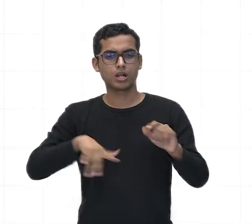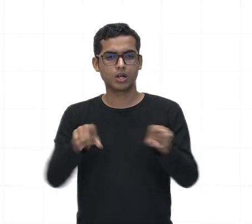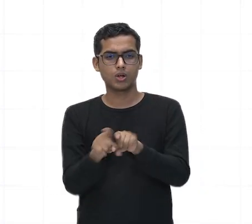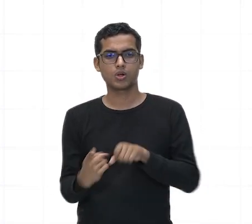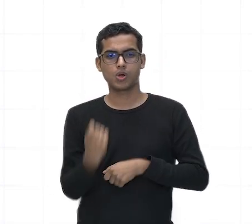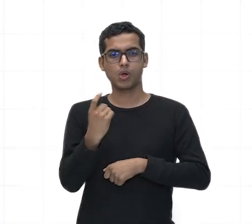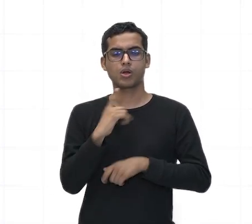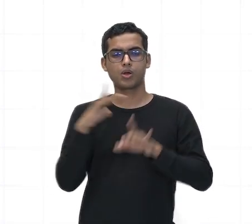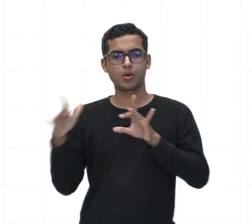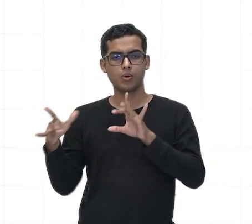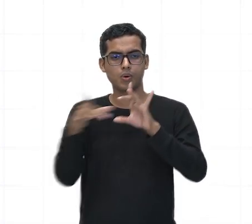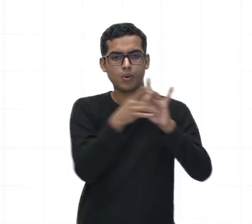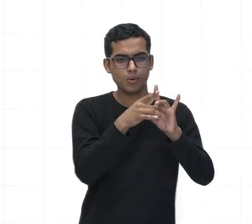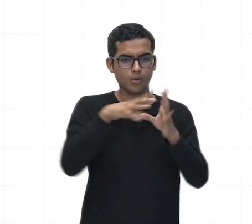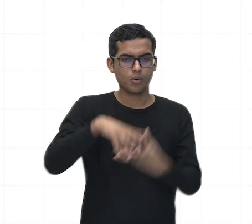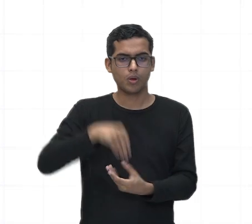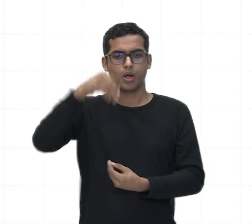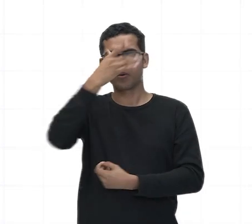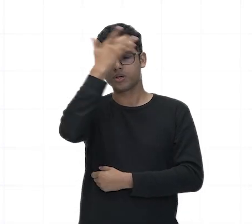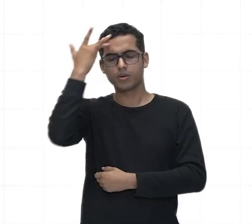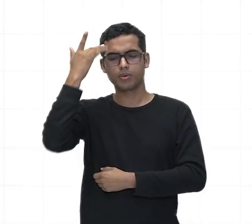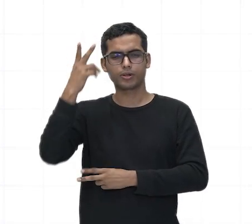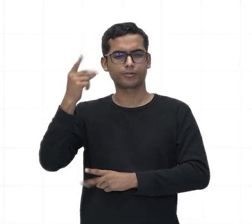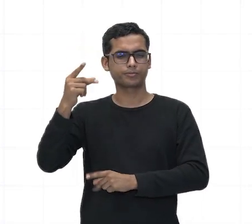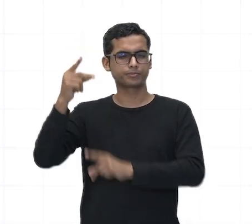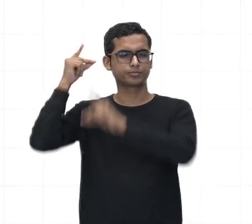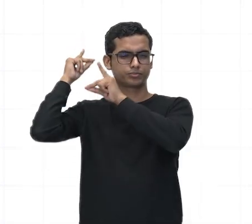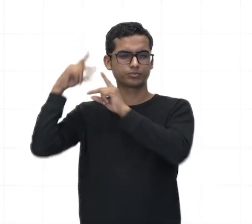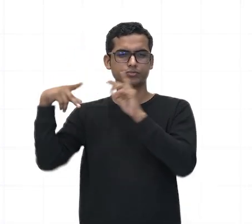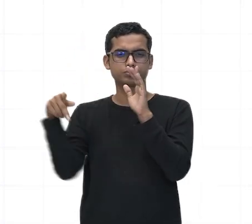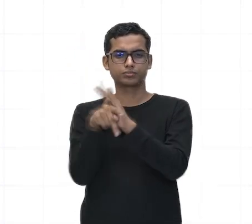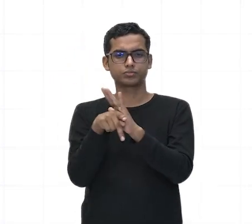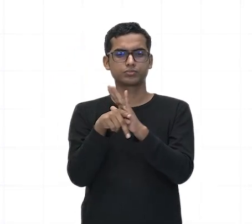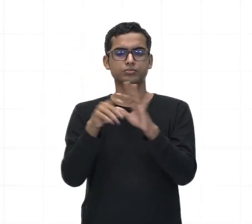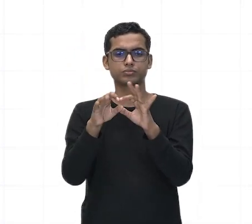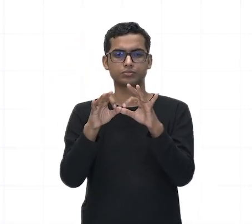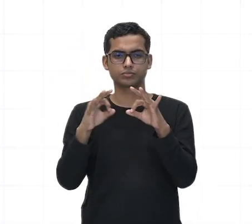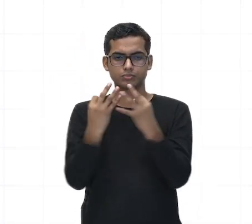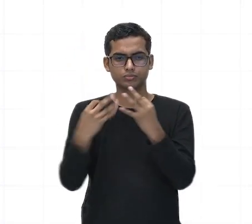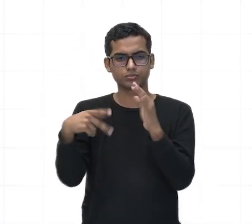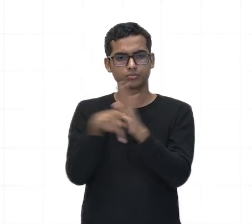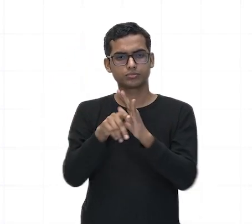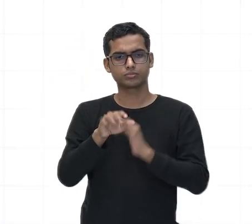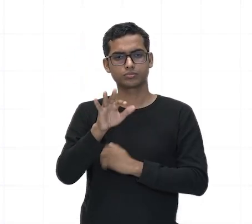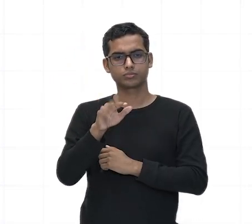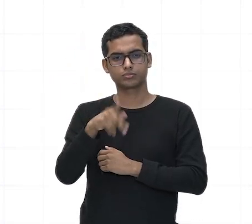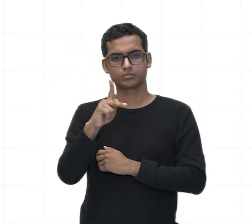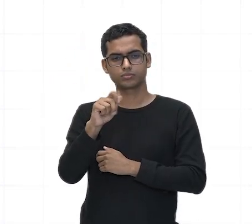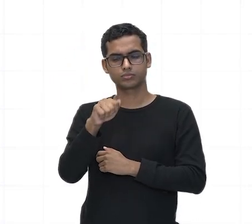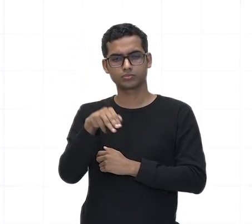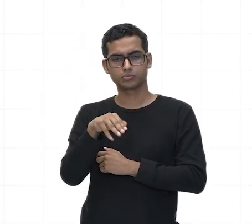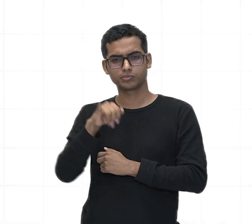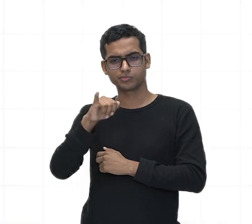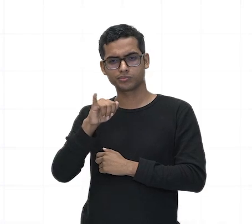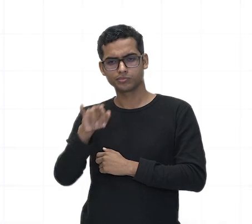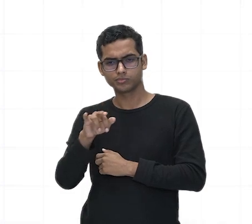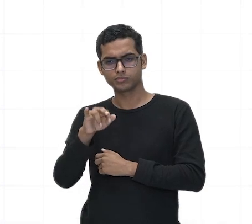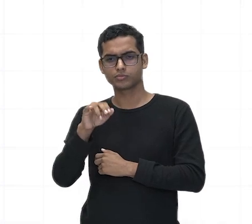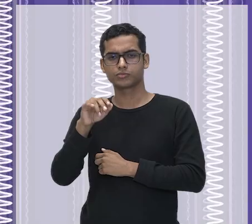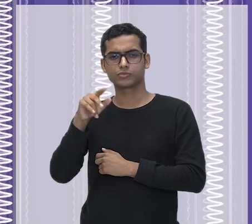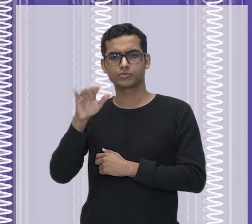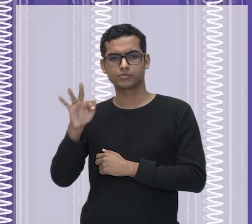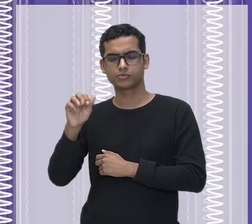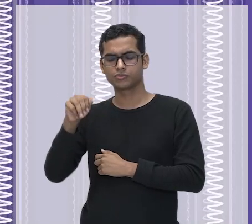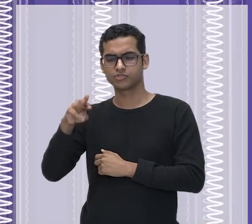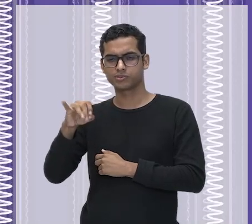almas dos antepassados, dessa forma se tornando um kami familiar, né? O espírito